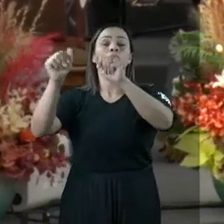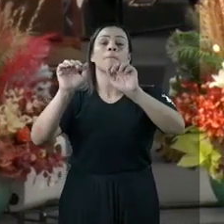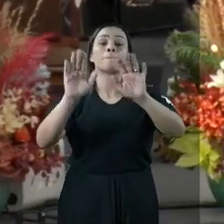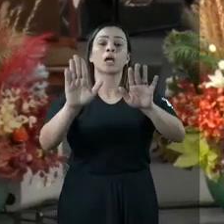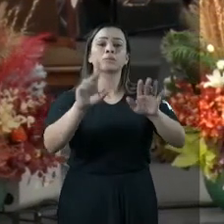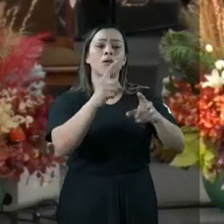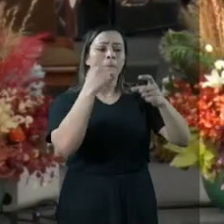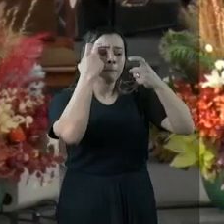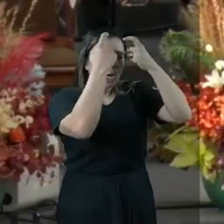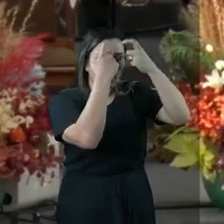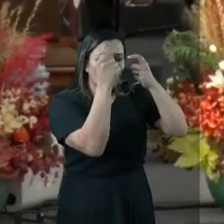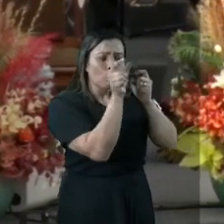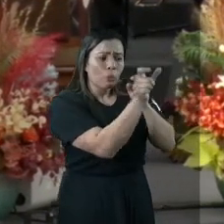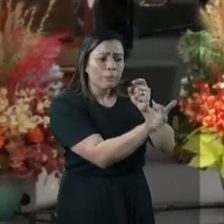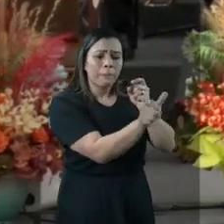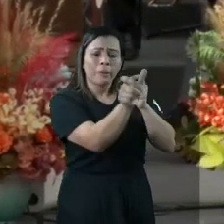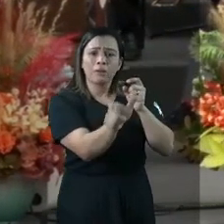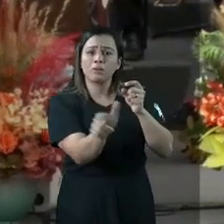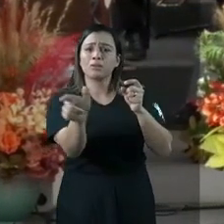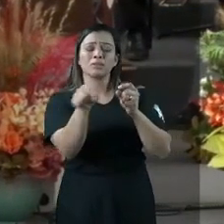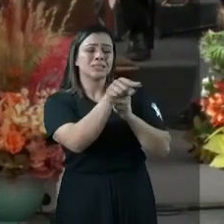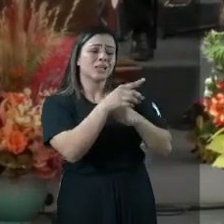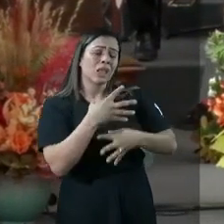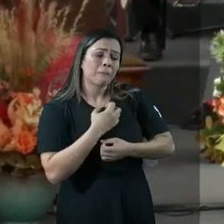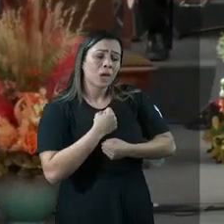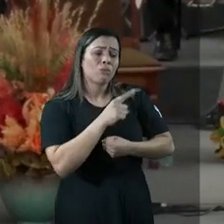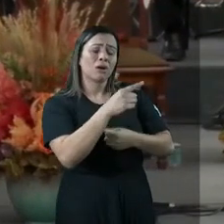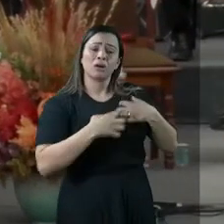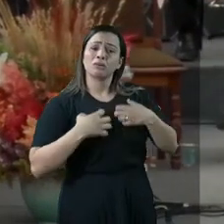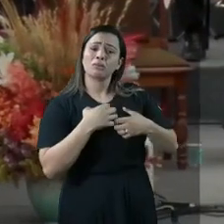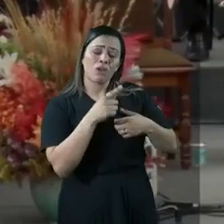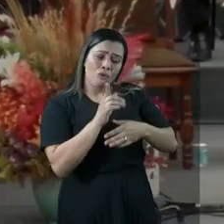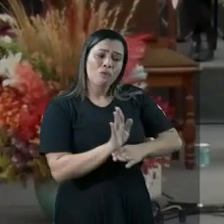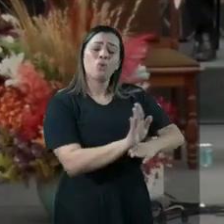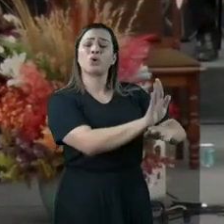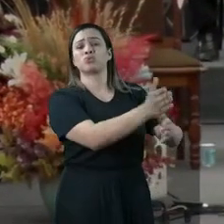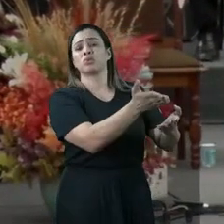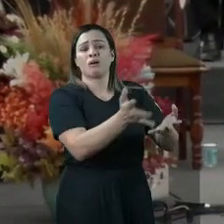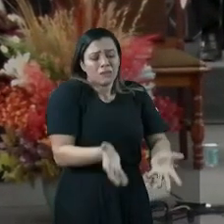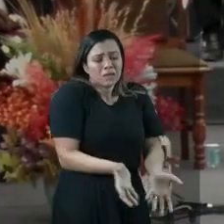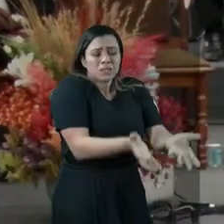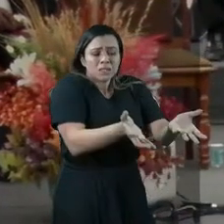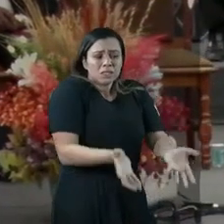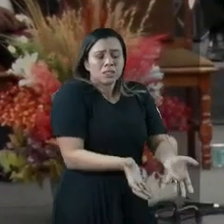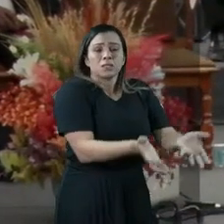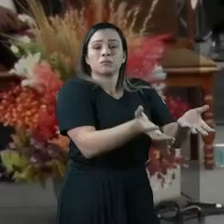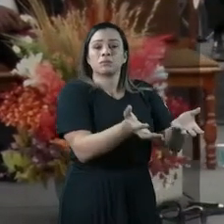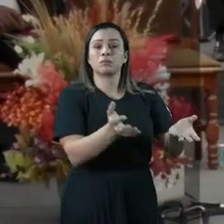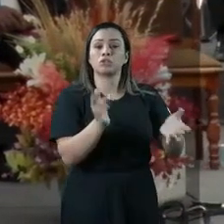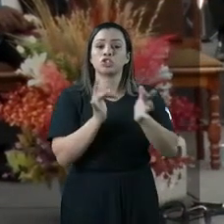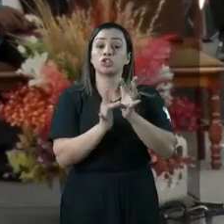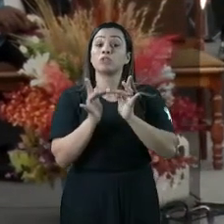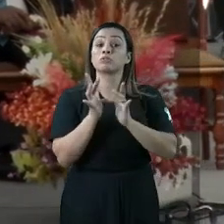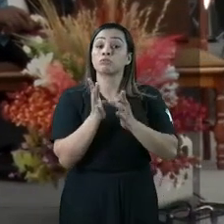terra, pisar na areia da frustração de Pedro e dizer: eu vou entrar no céu, mas só depois de cumprir a minha missão